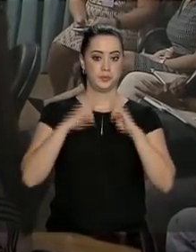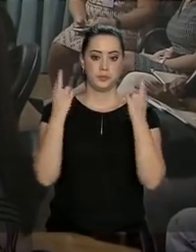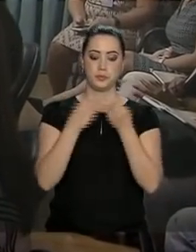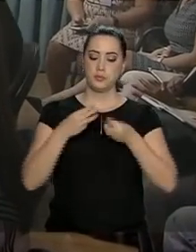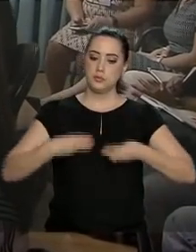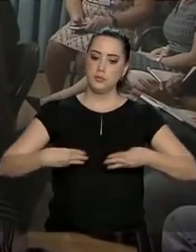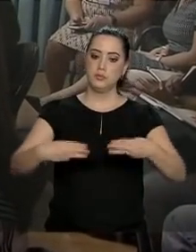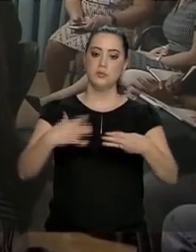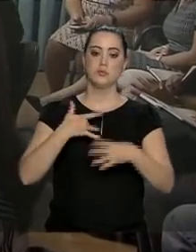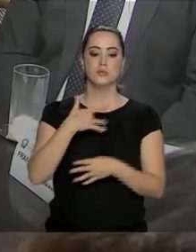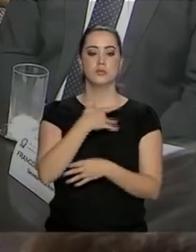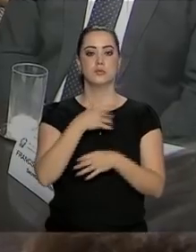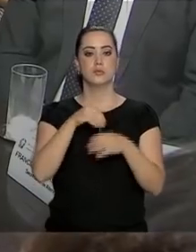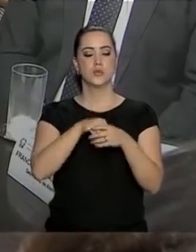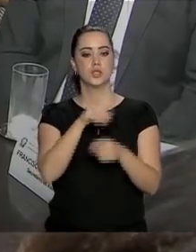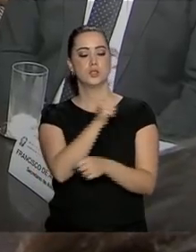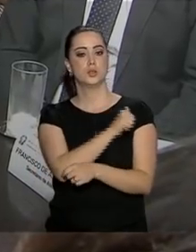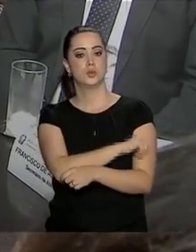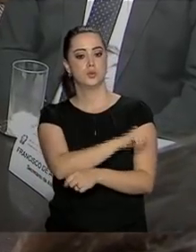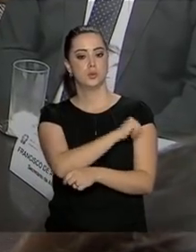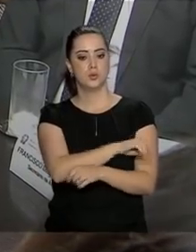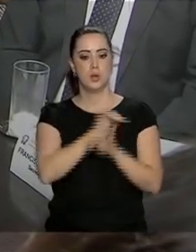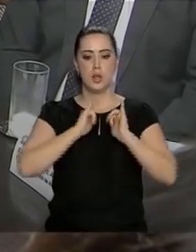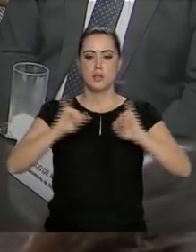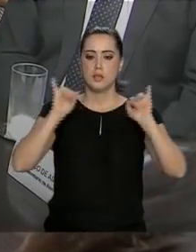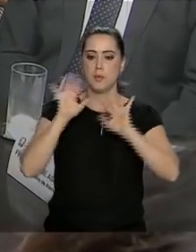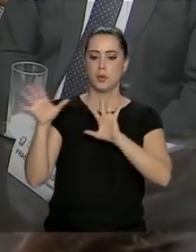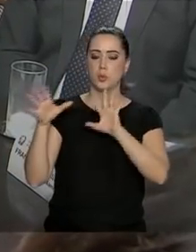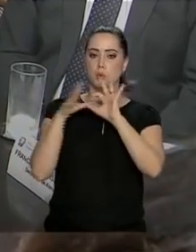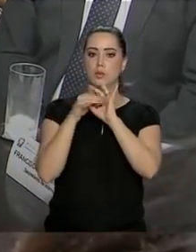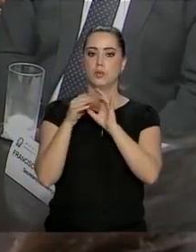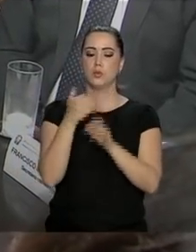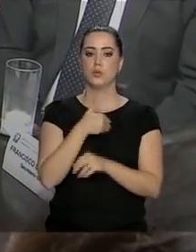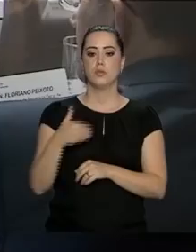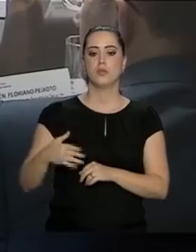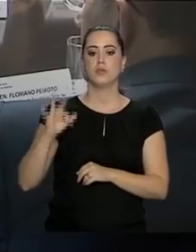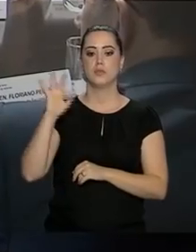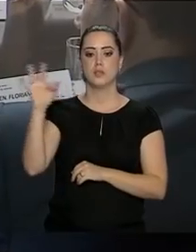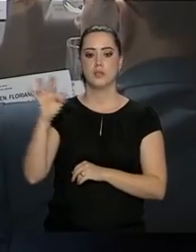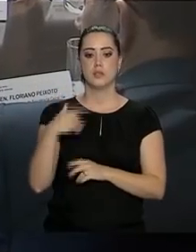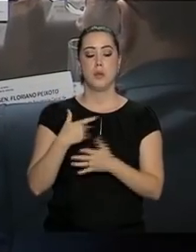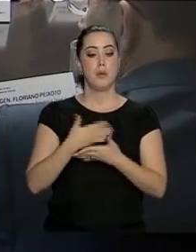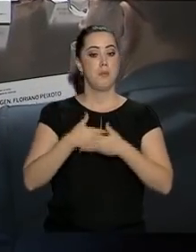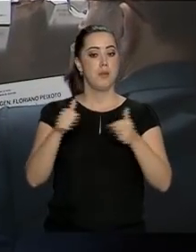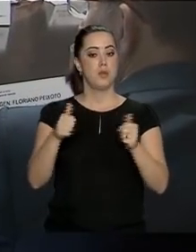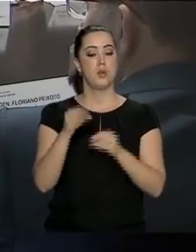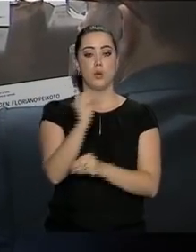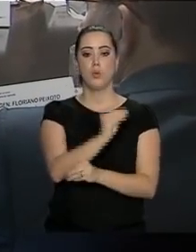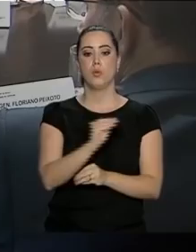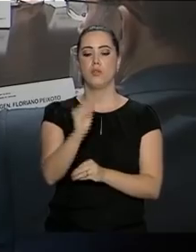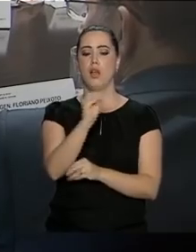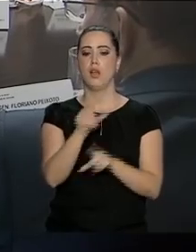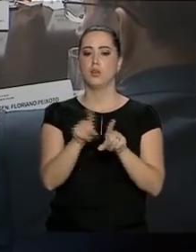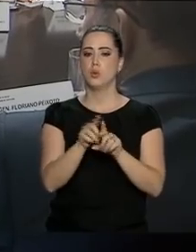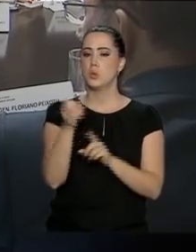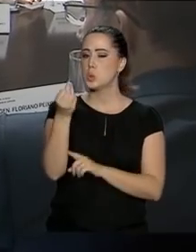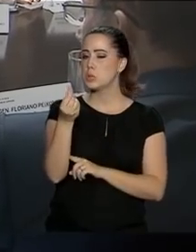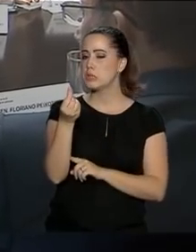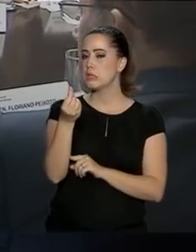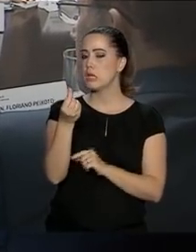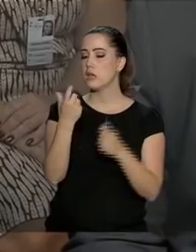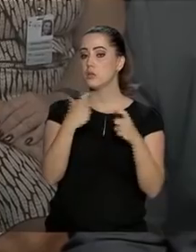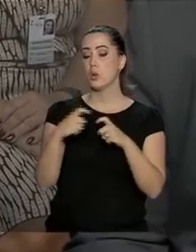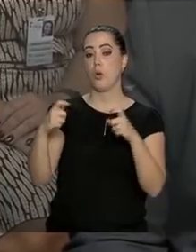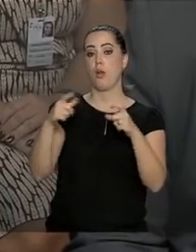da Saúde, no Rio de Janeiro, marcou o lançamento da ação integrada do governo federal para melhorar o atendimento nos 6 hospitais